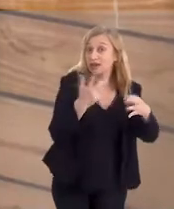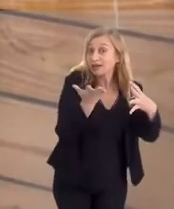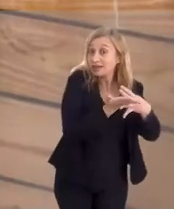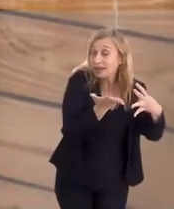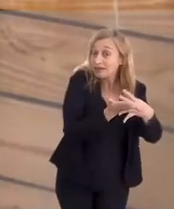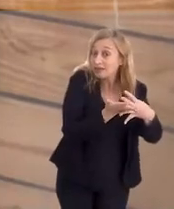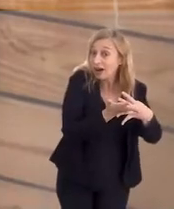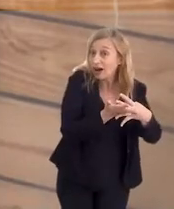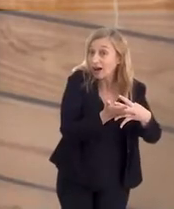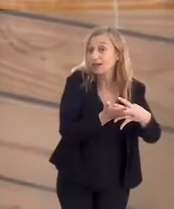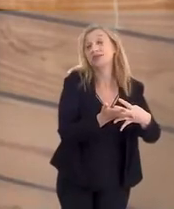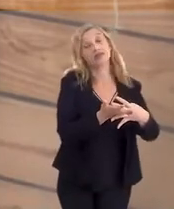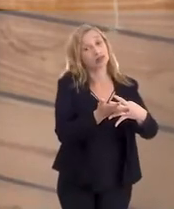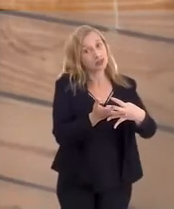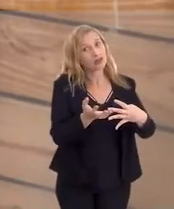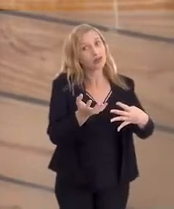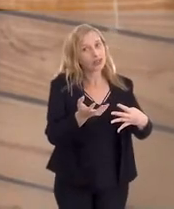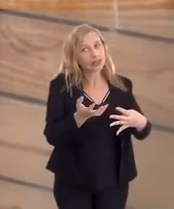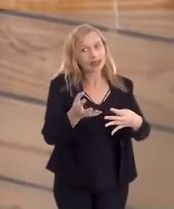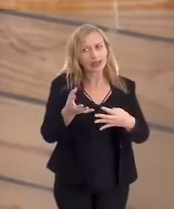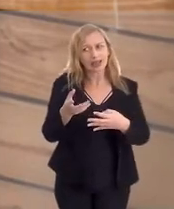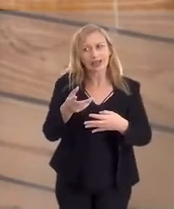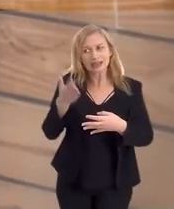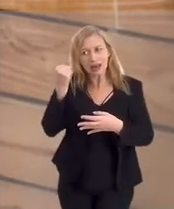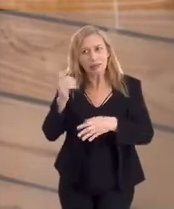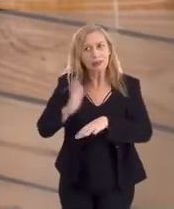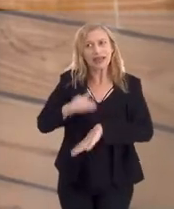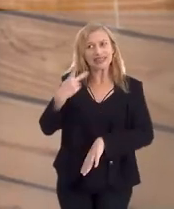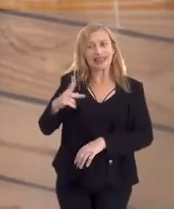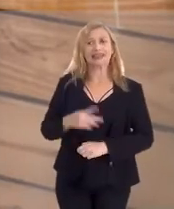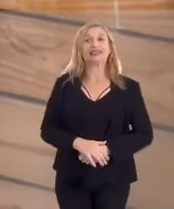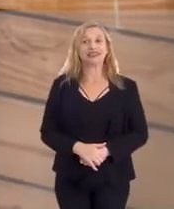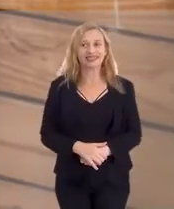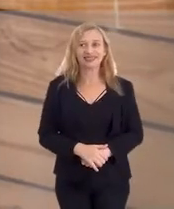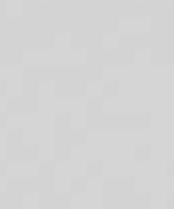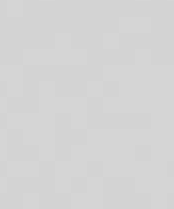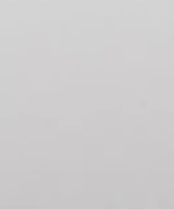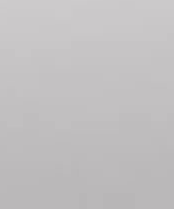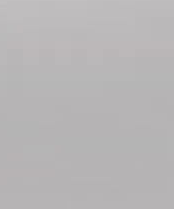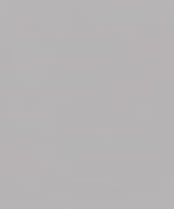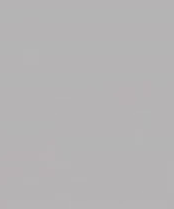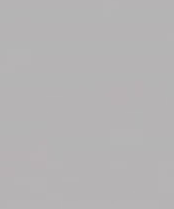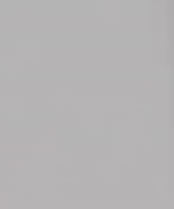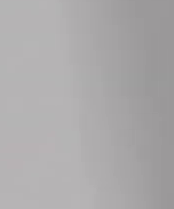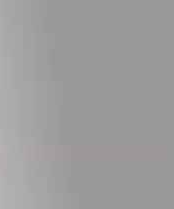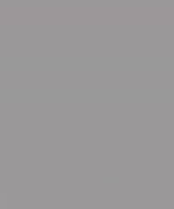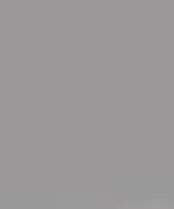vamos ao intervalo e, quando eu voltar, vou conseguir arrancar mais alguma coisa dela.